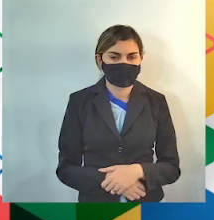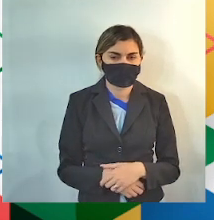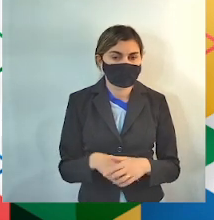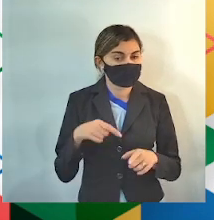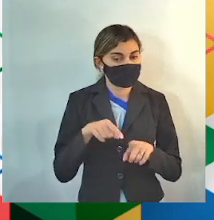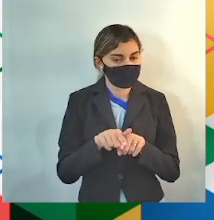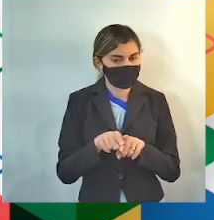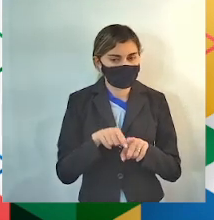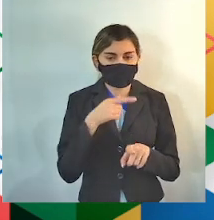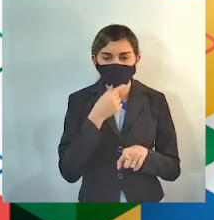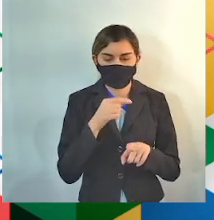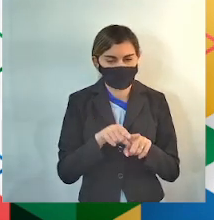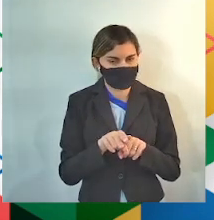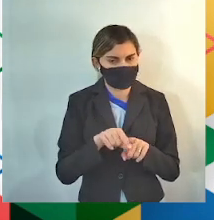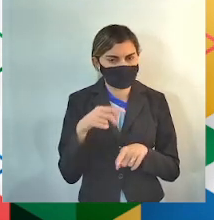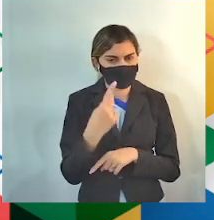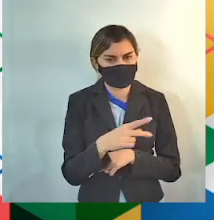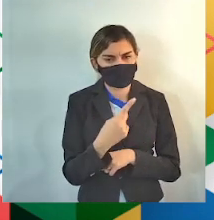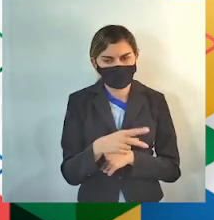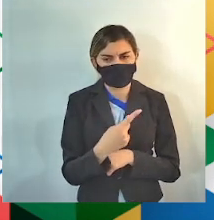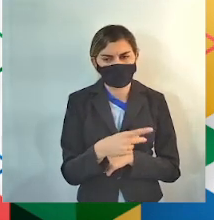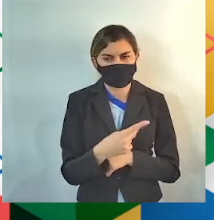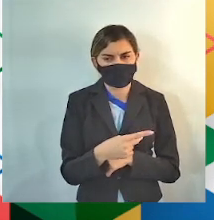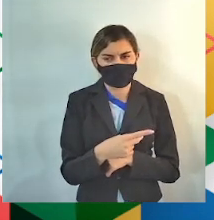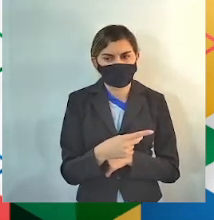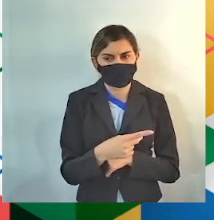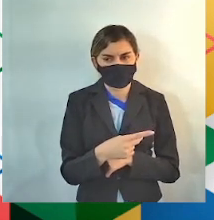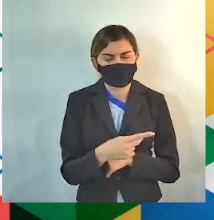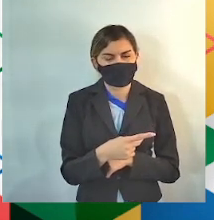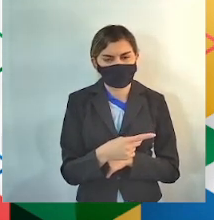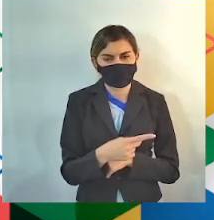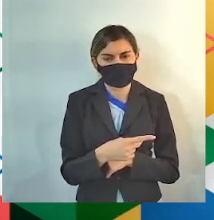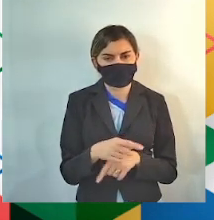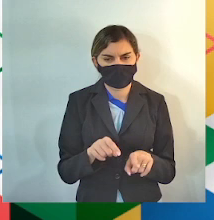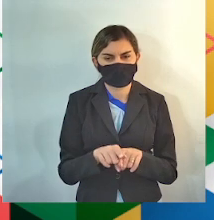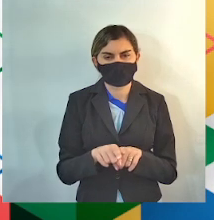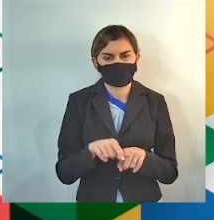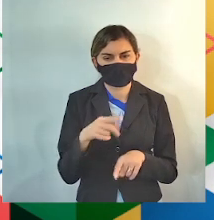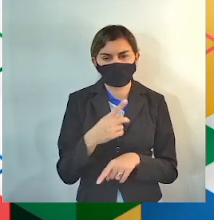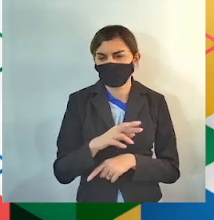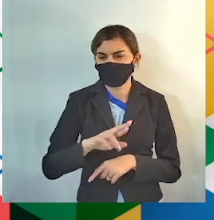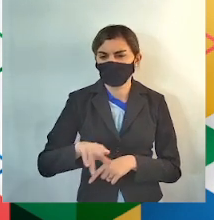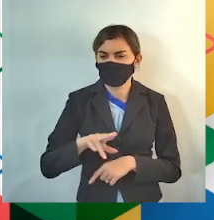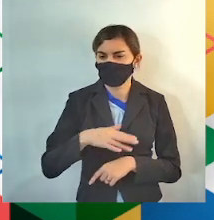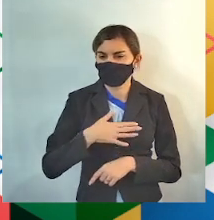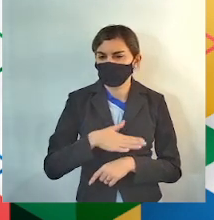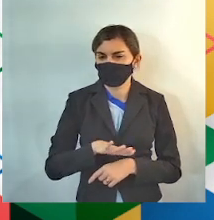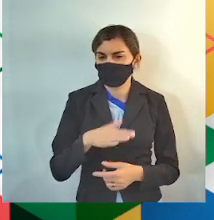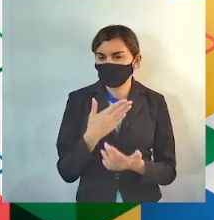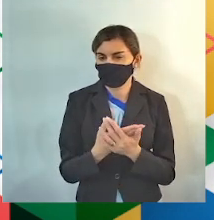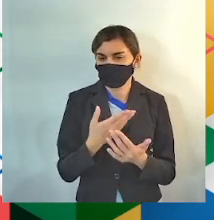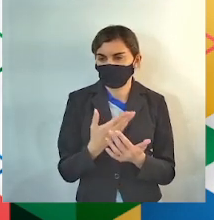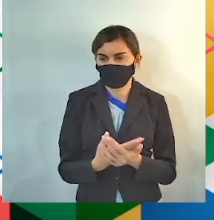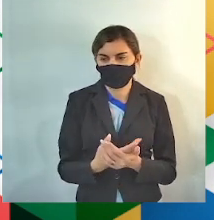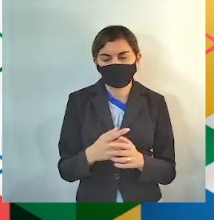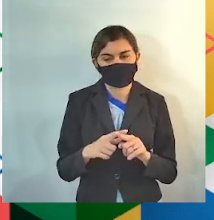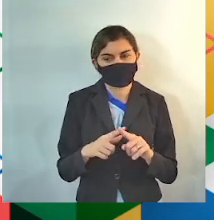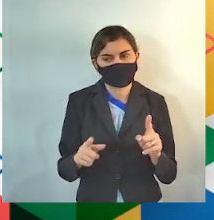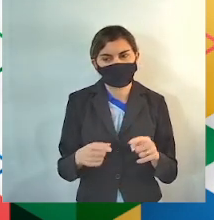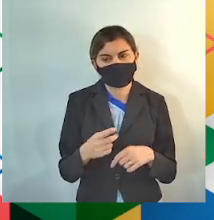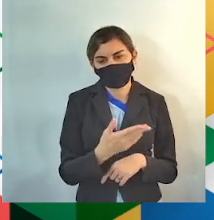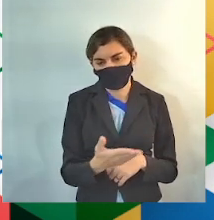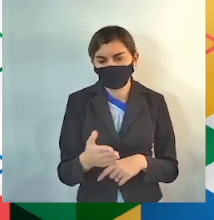irmão dela, her brothers, né? Os irmãos dela, não gostam de estudar. Porém,